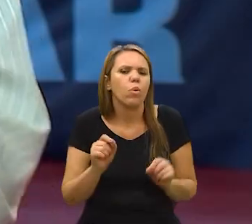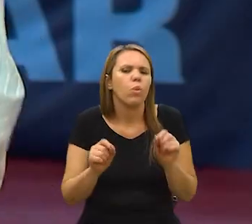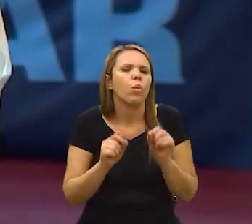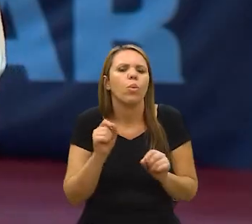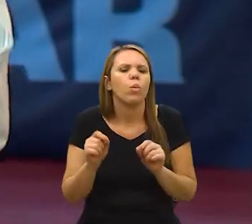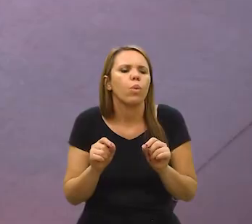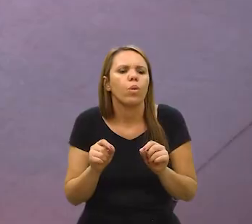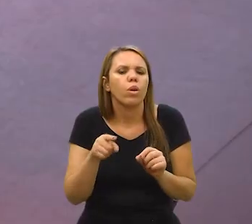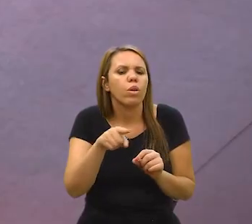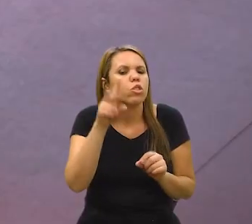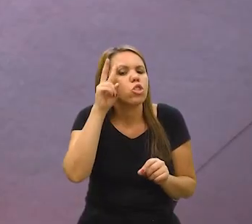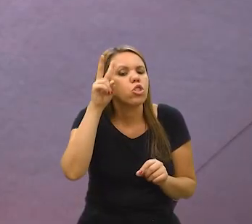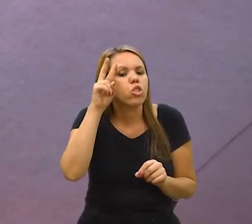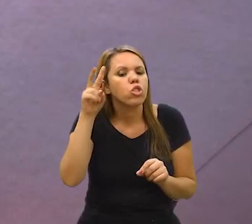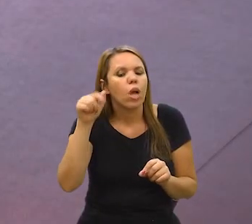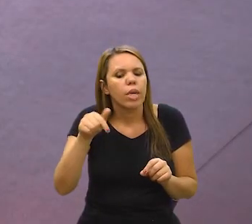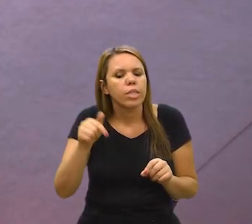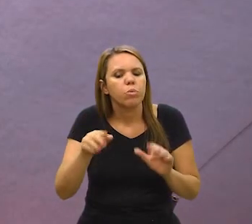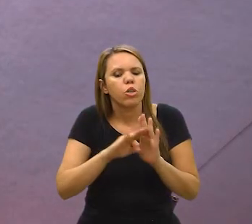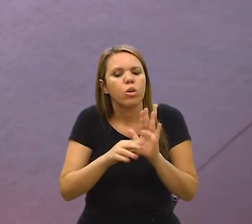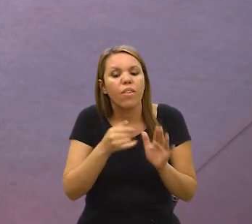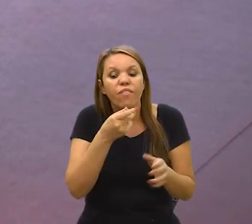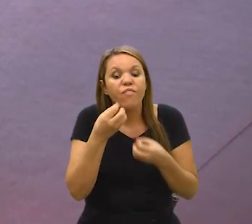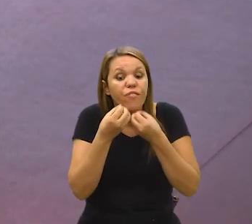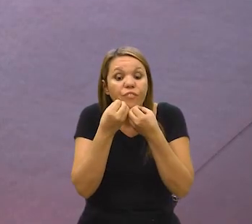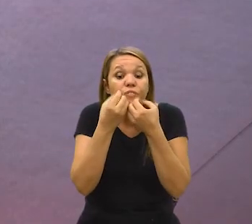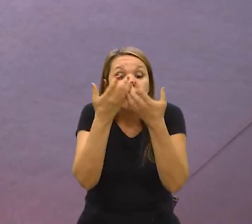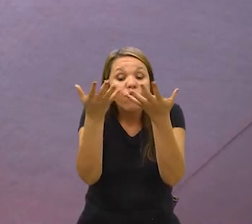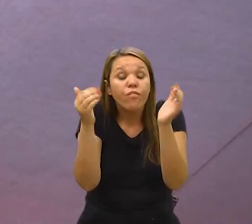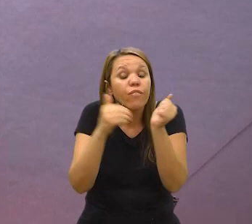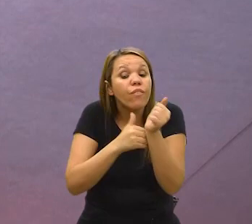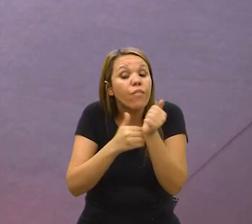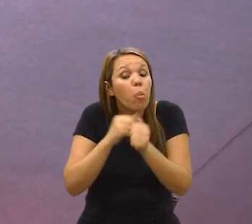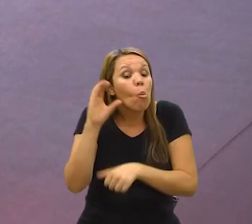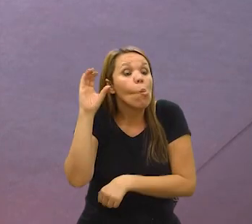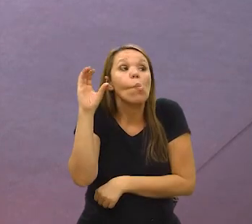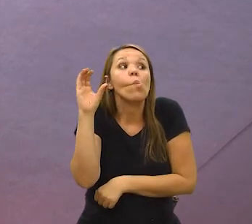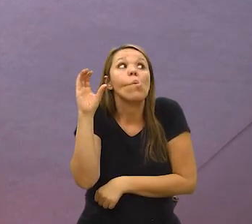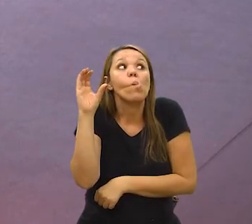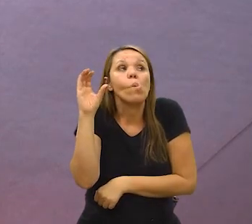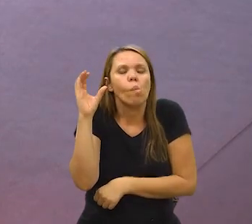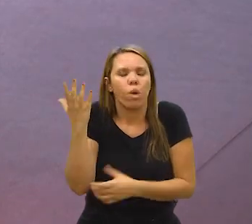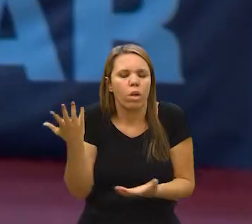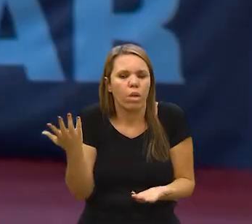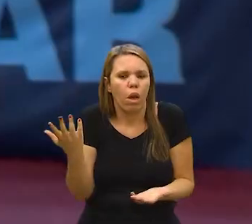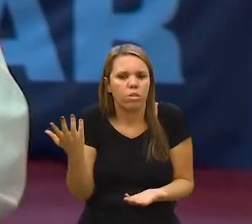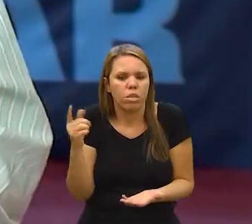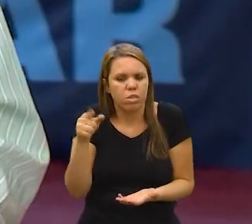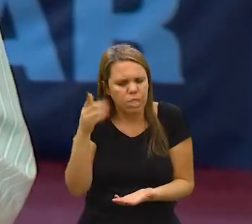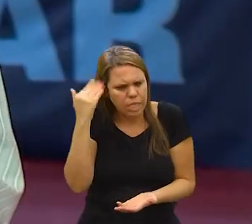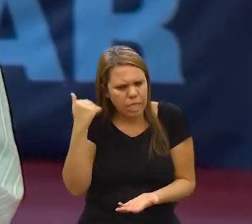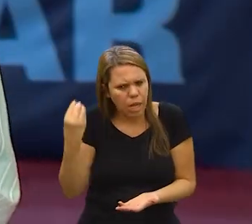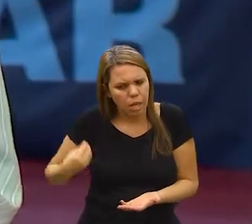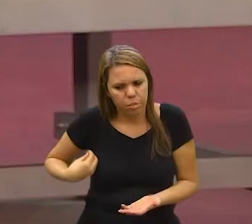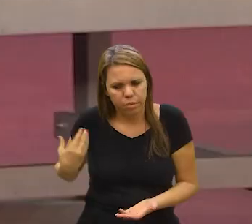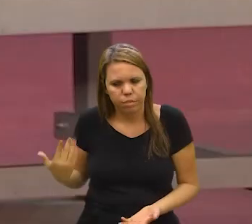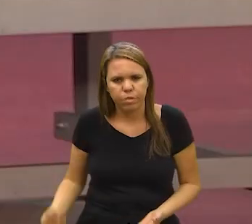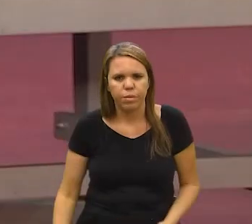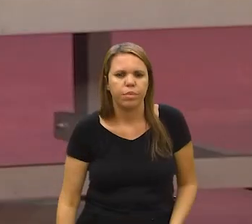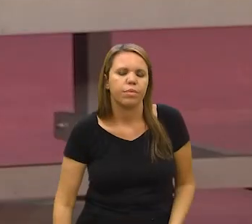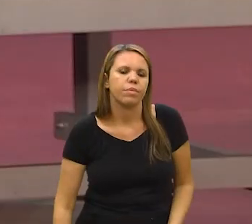E aí, Luiz Felipe, que história que você reservou para o nosso programa que ninguém tem nem ideia que aconteceu, mas que de fato você estava